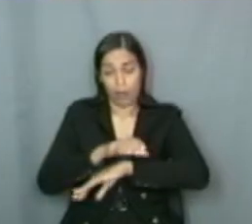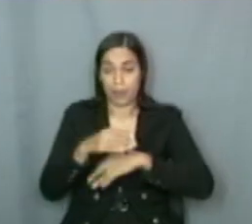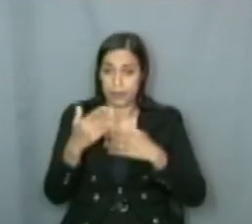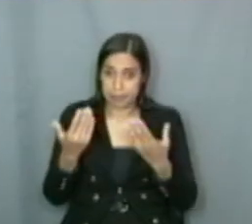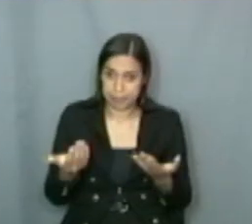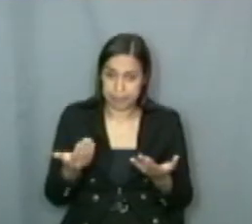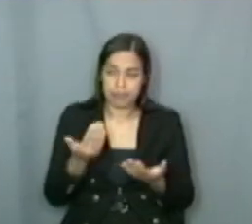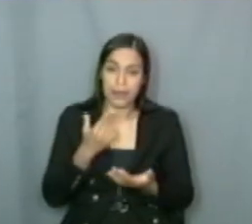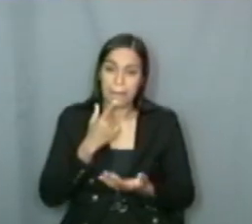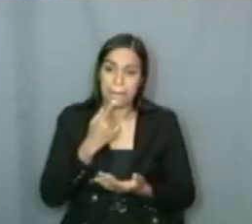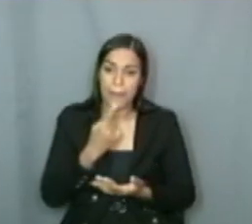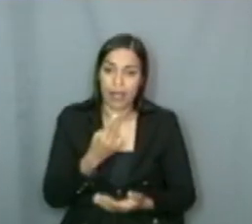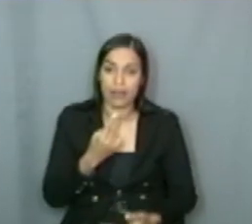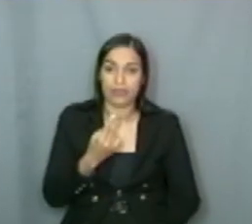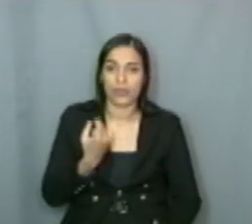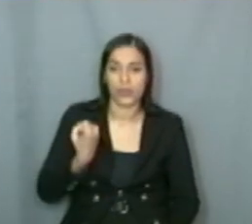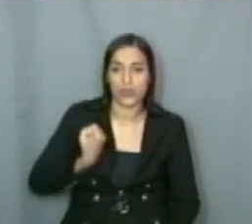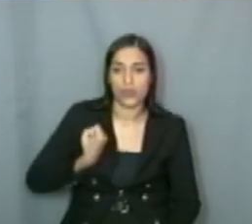Próximo ali ao número